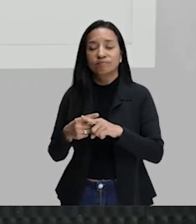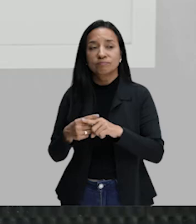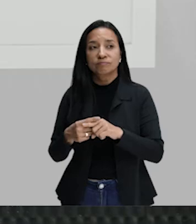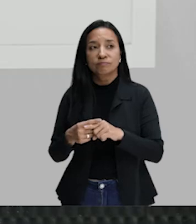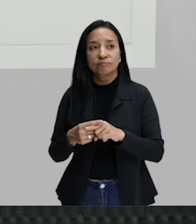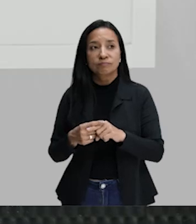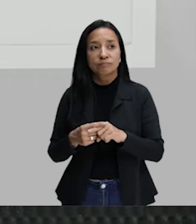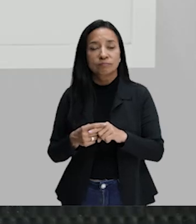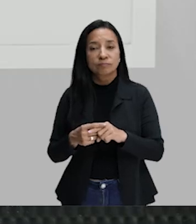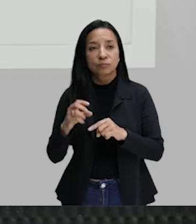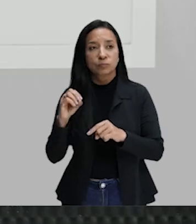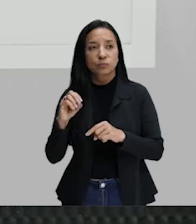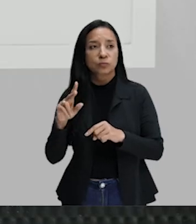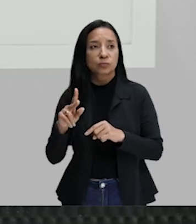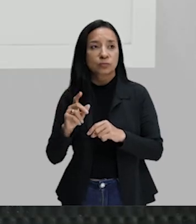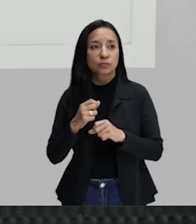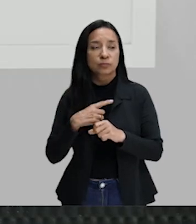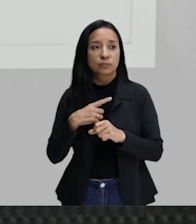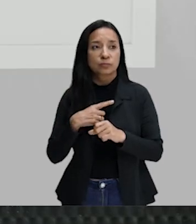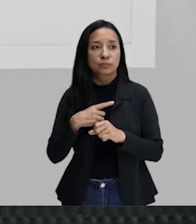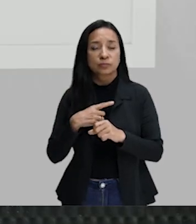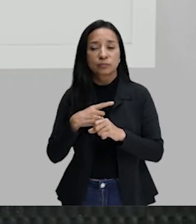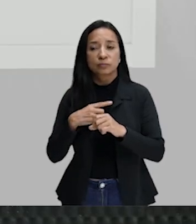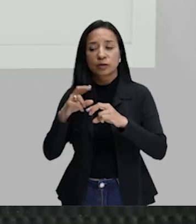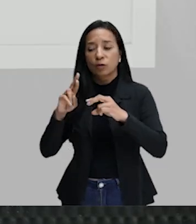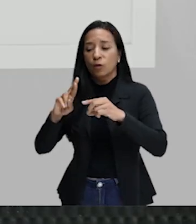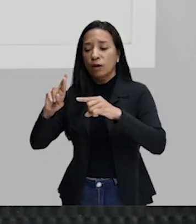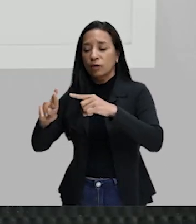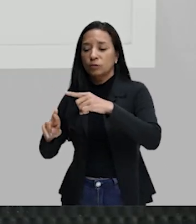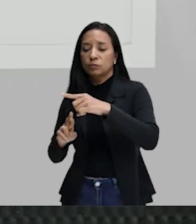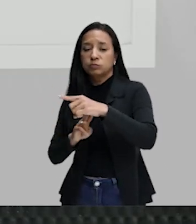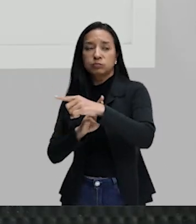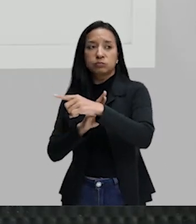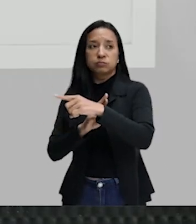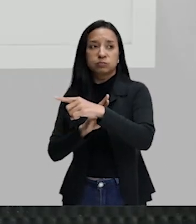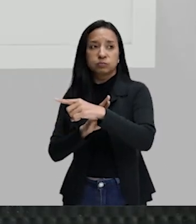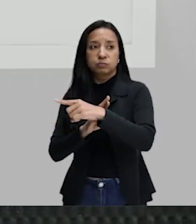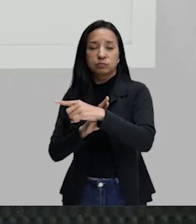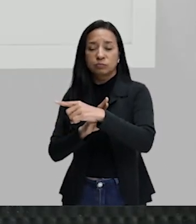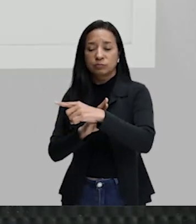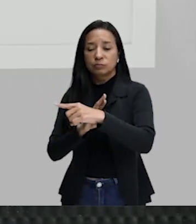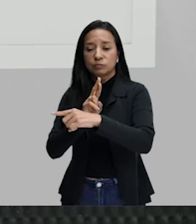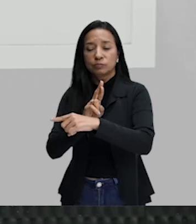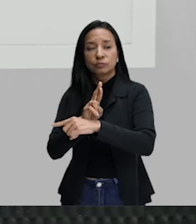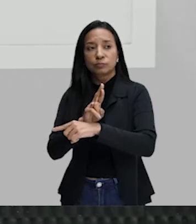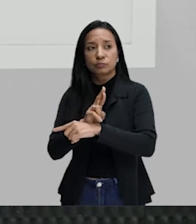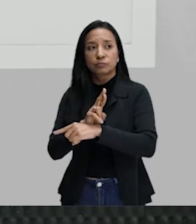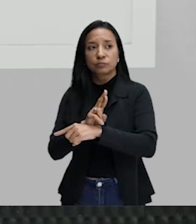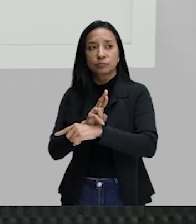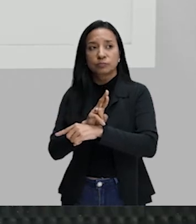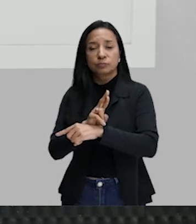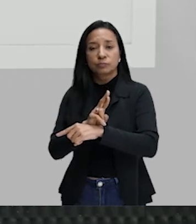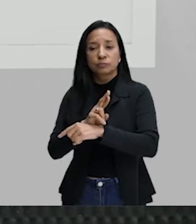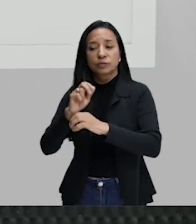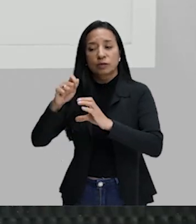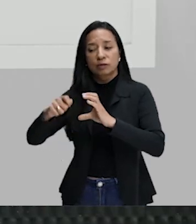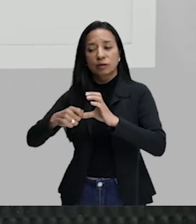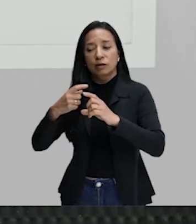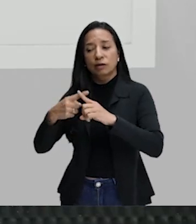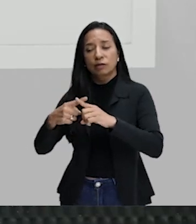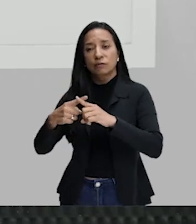Ok? Nós vamos ter o seguinte, eu vou passar esse raio para cá, e esse carga vezes o